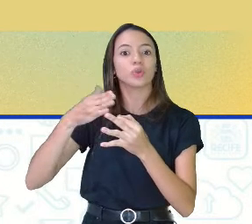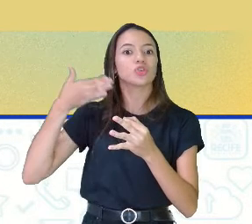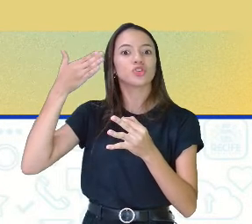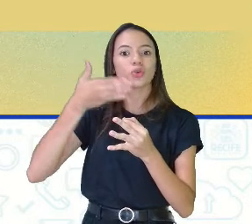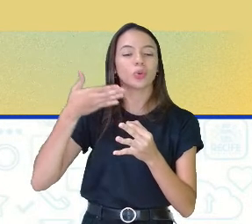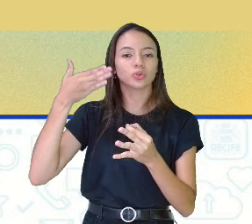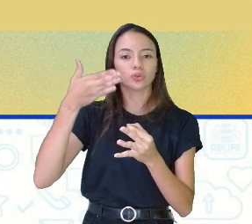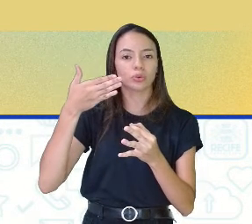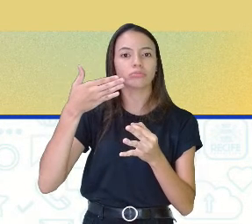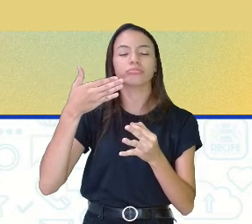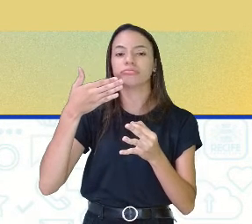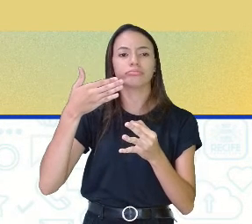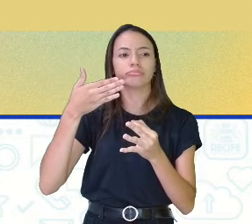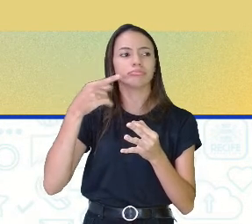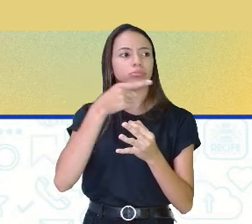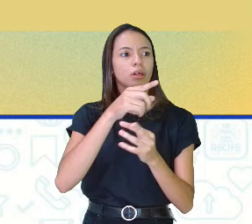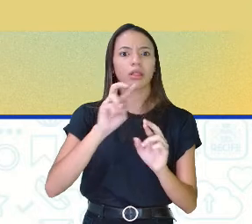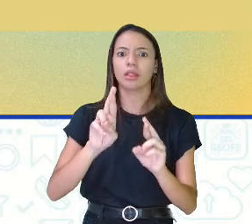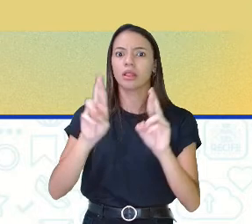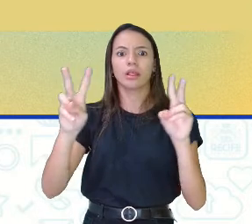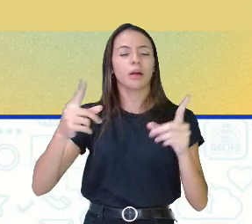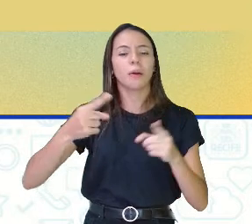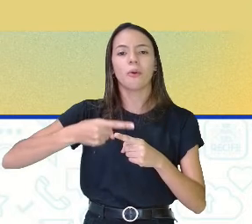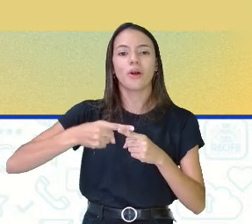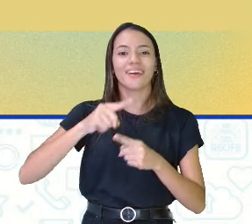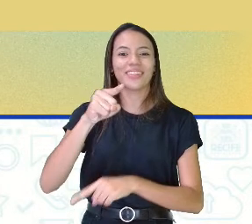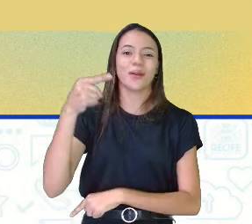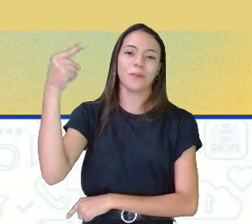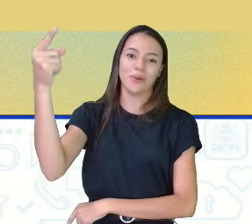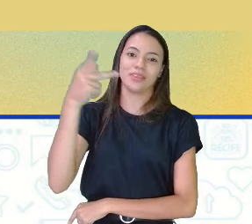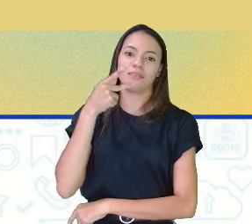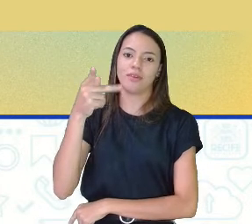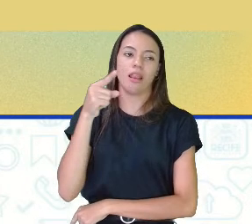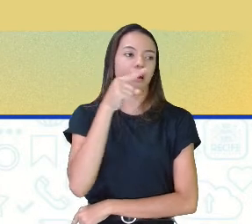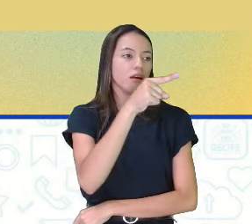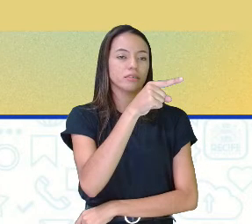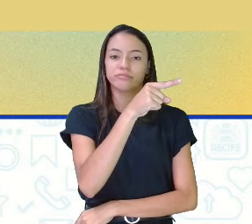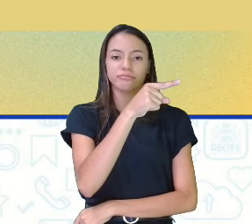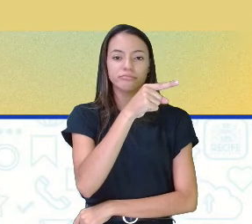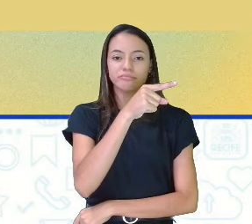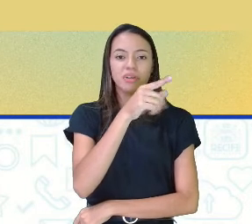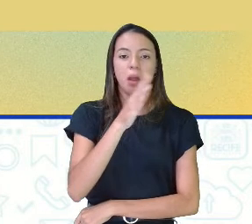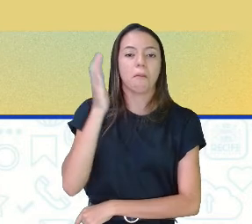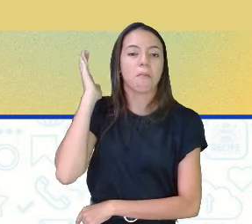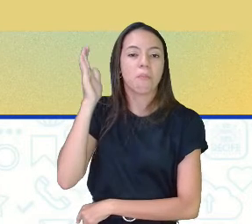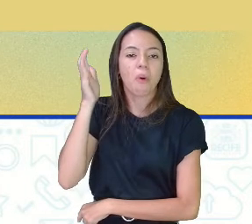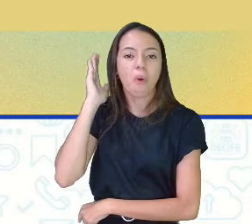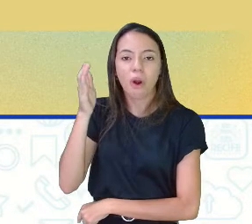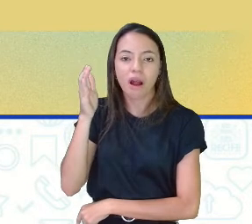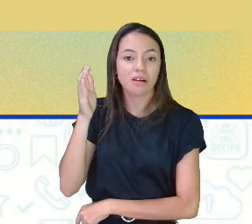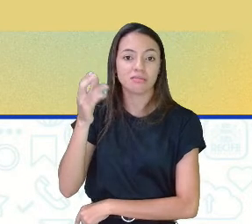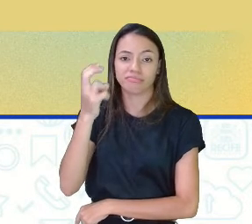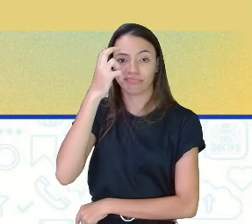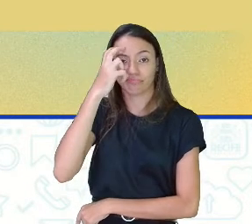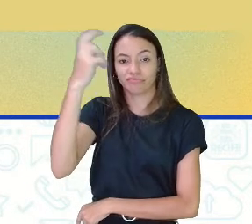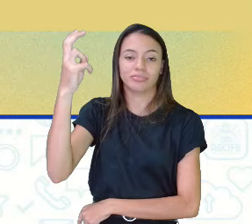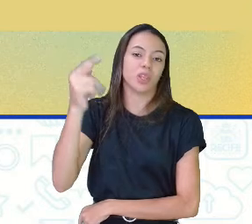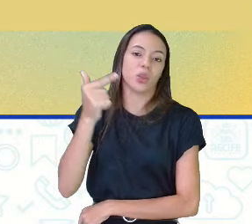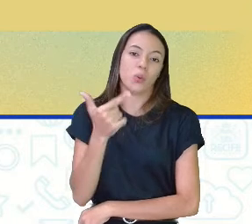rompida, já que a associa a uma porta devido à falta de inteligência. Então aqui a gente vai